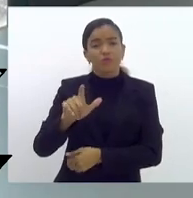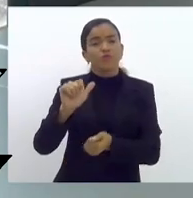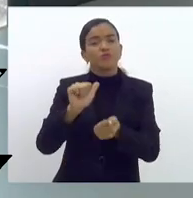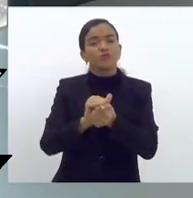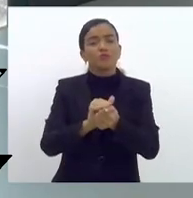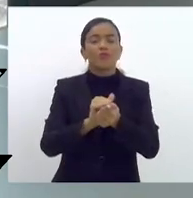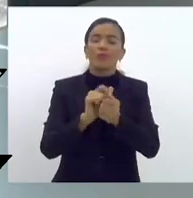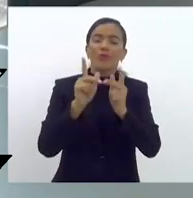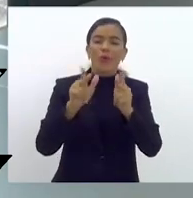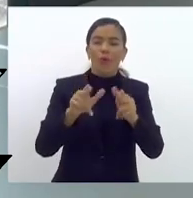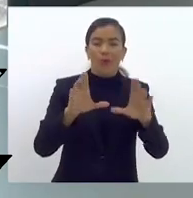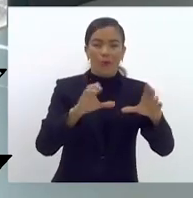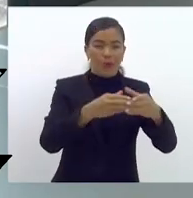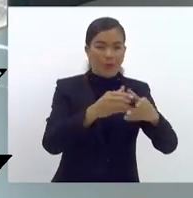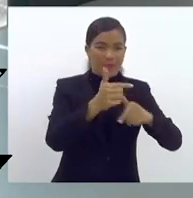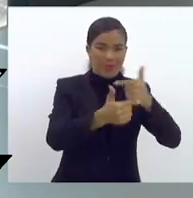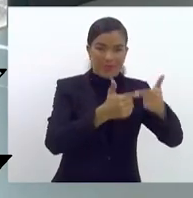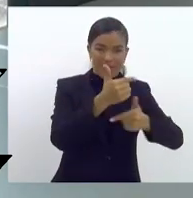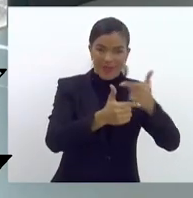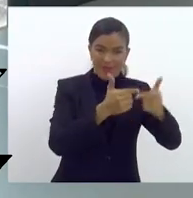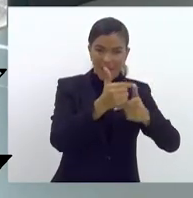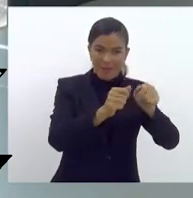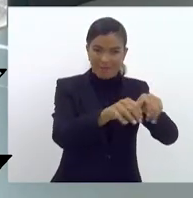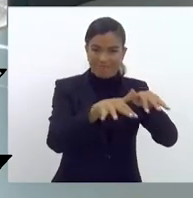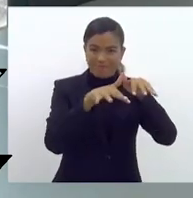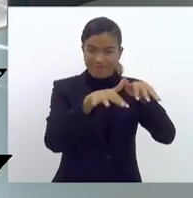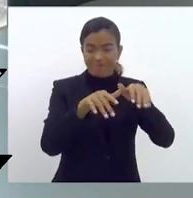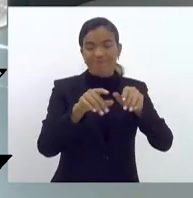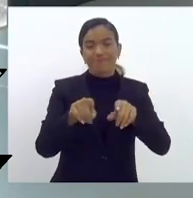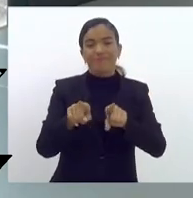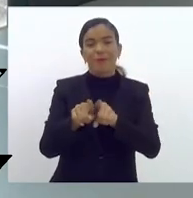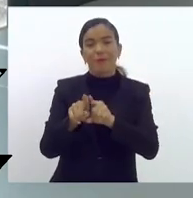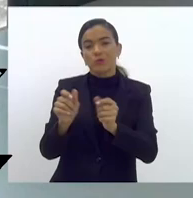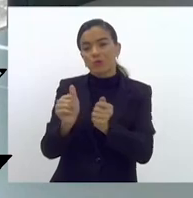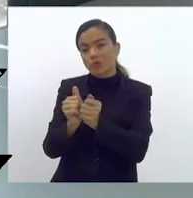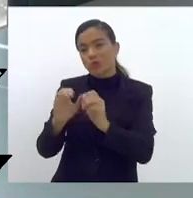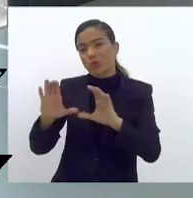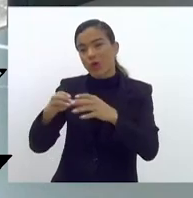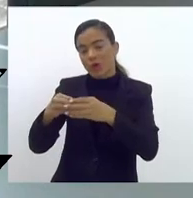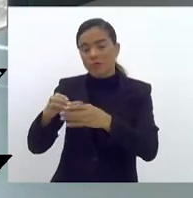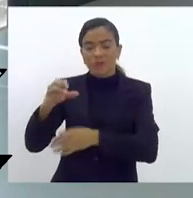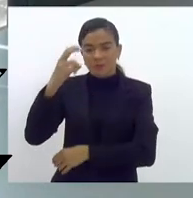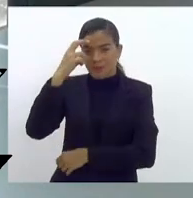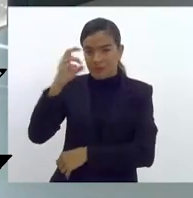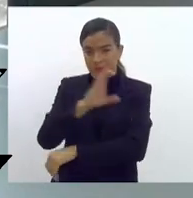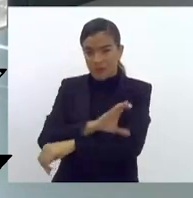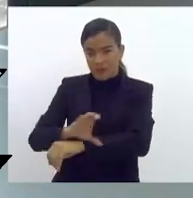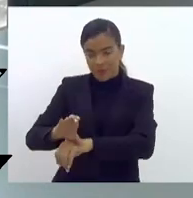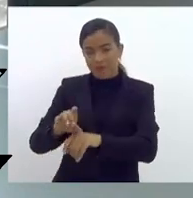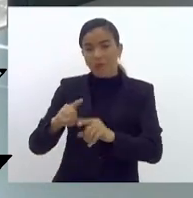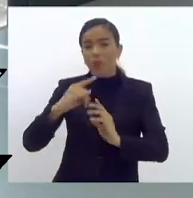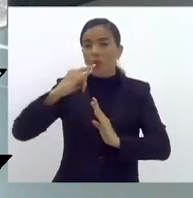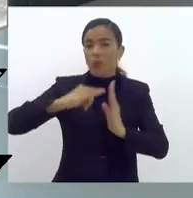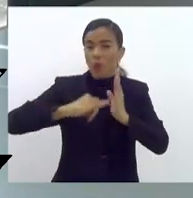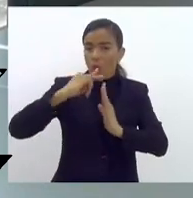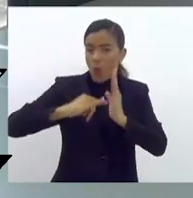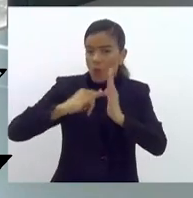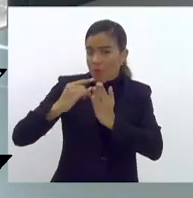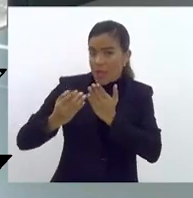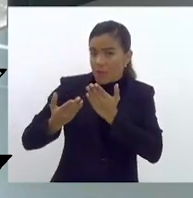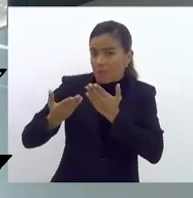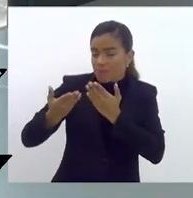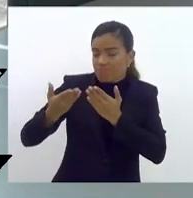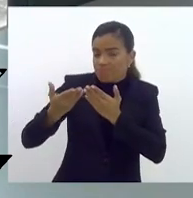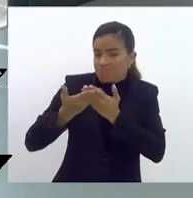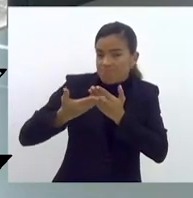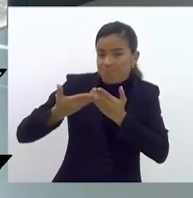isso aí a partir dessa ccj em conjunto com a comissão de Cultura tendo como documento de documento base esse documento de vossa excelência